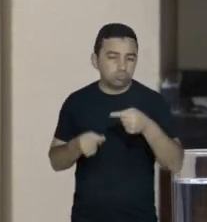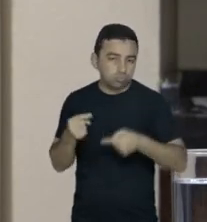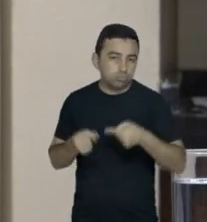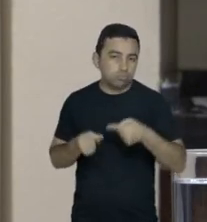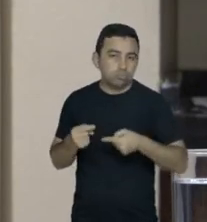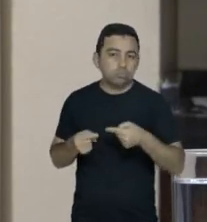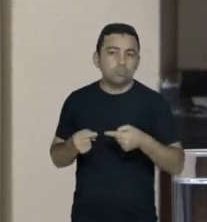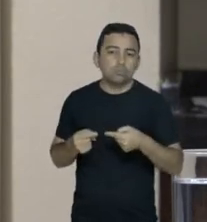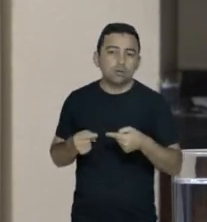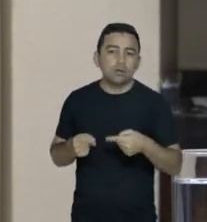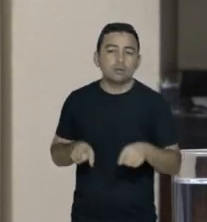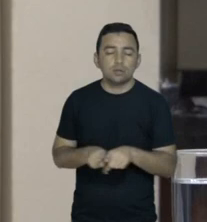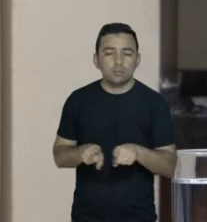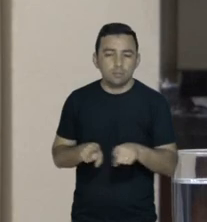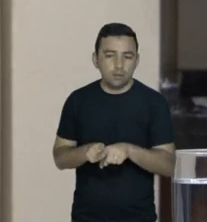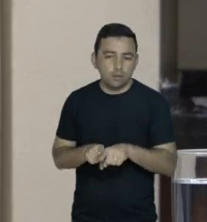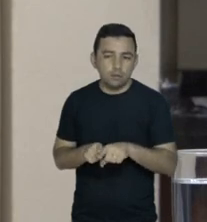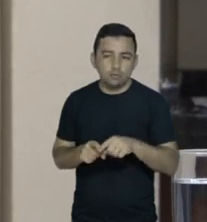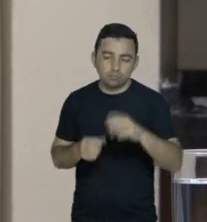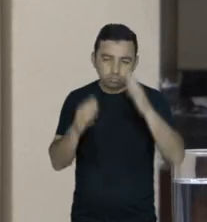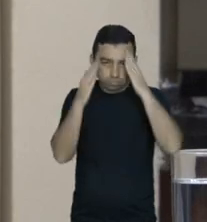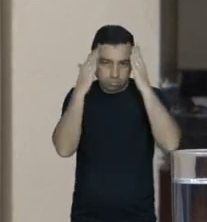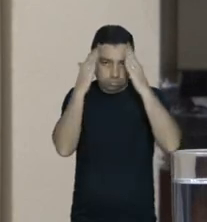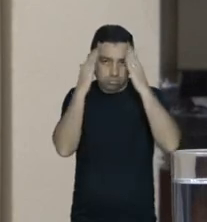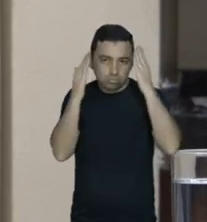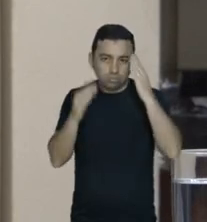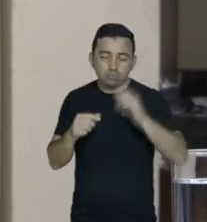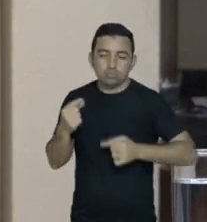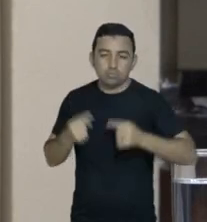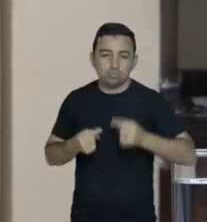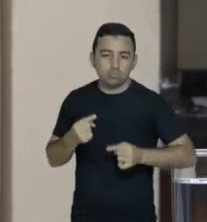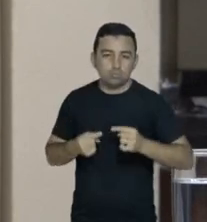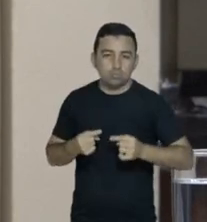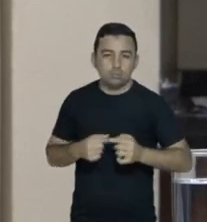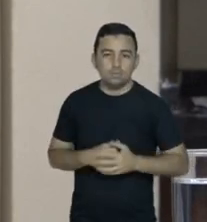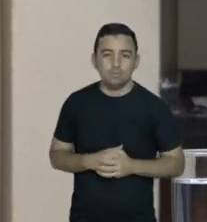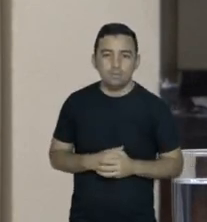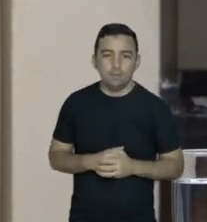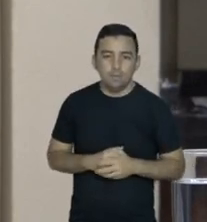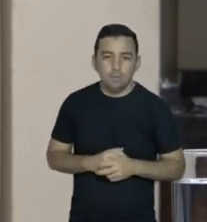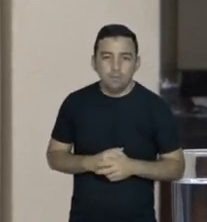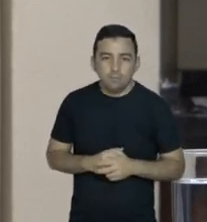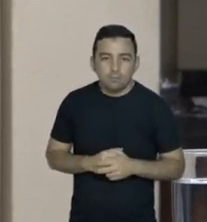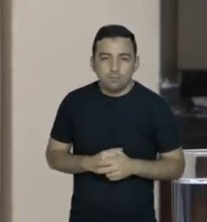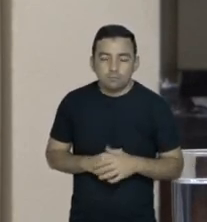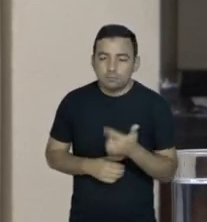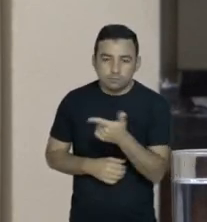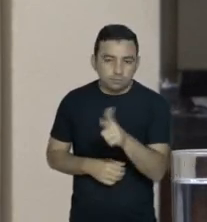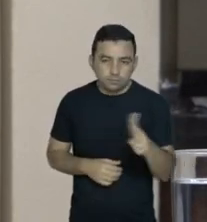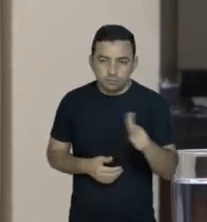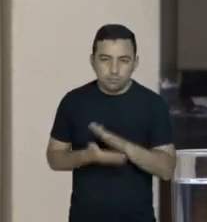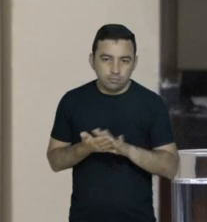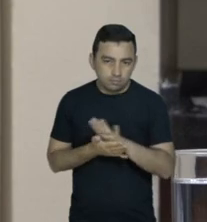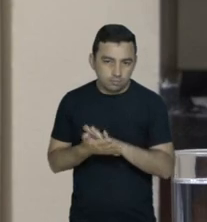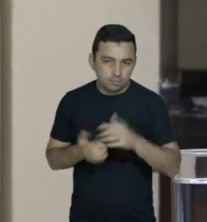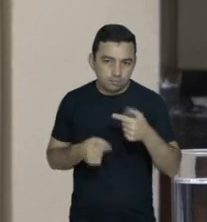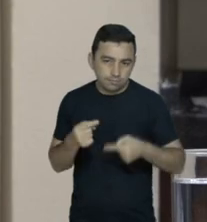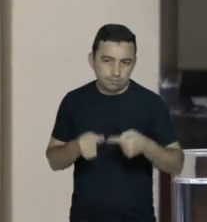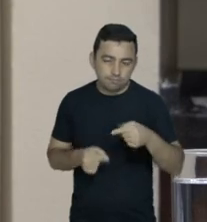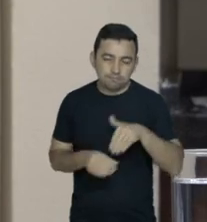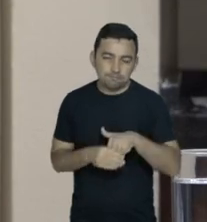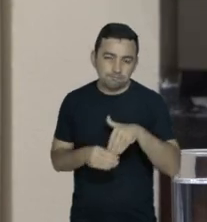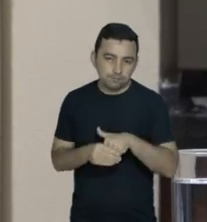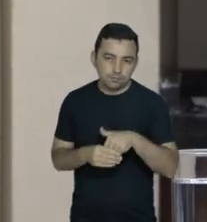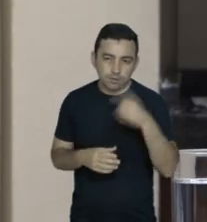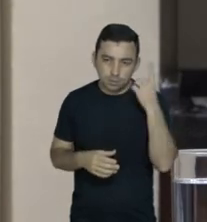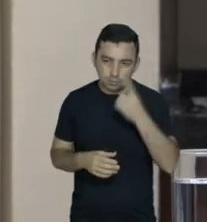relator deputado José Milton Schaefer. Em discussão. Não havendo quem queira discutir, em votação. Deputados que